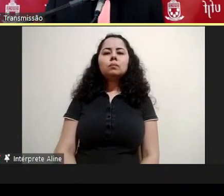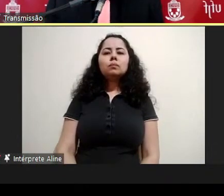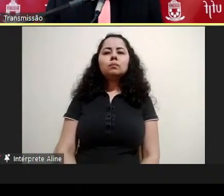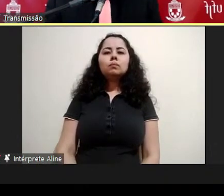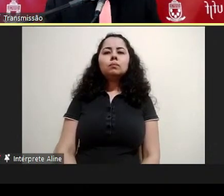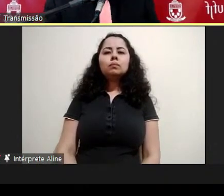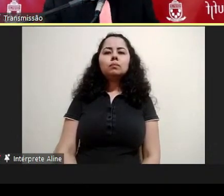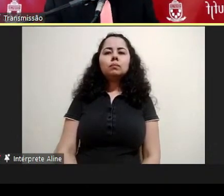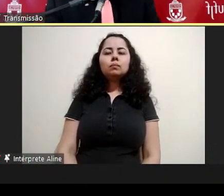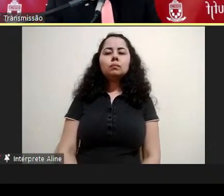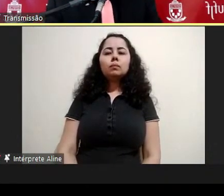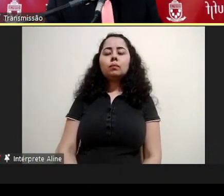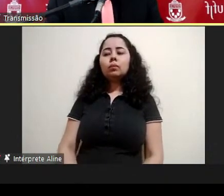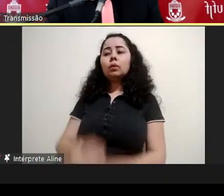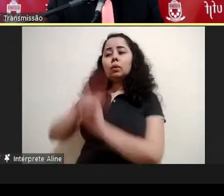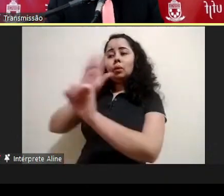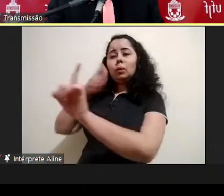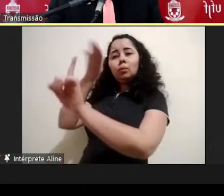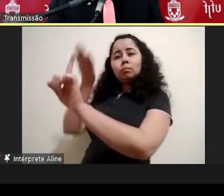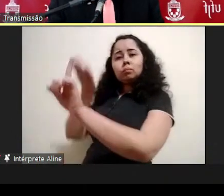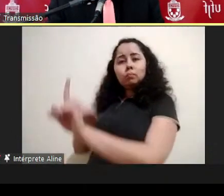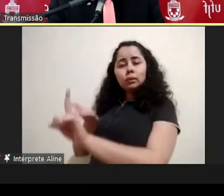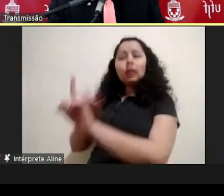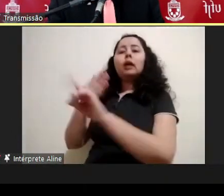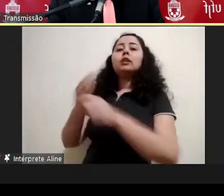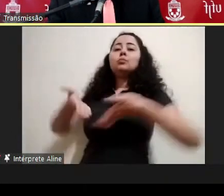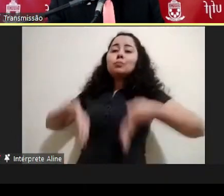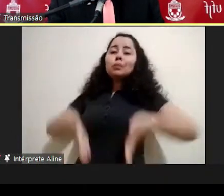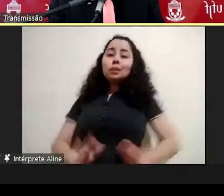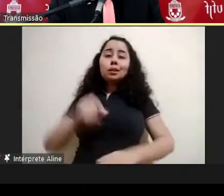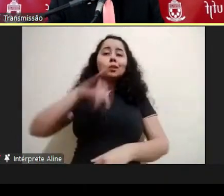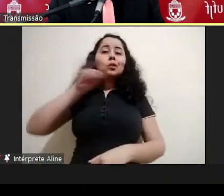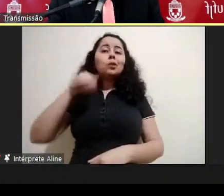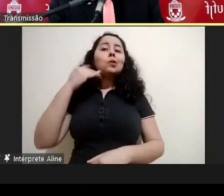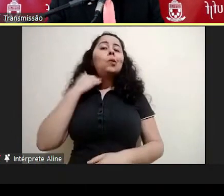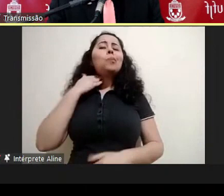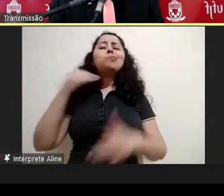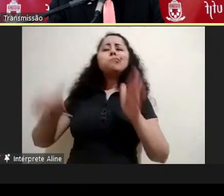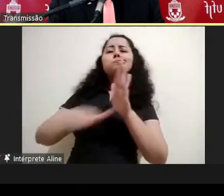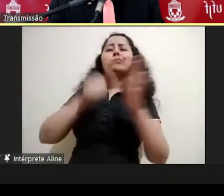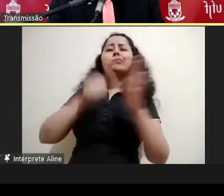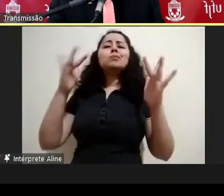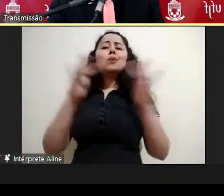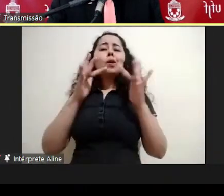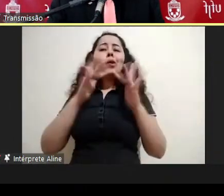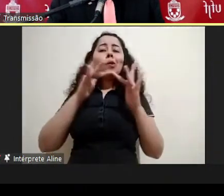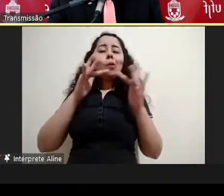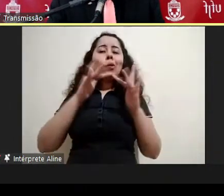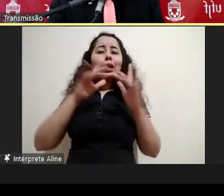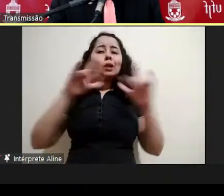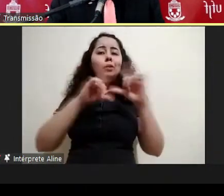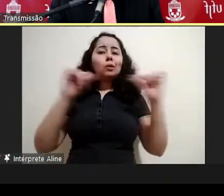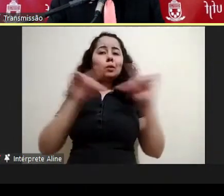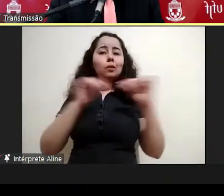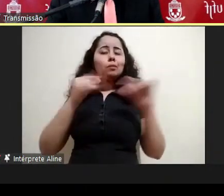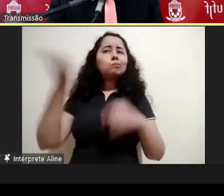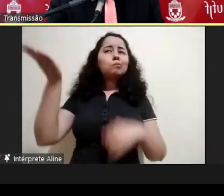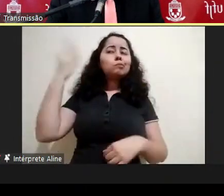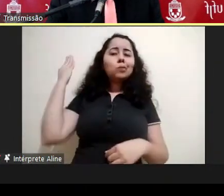Nosso homenageado nasceu em Juiz de Fora. O primeiro contato com a UFJF se deu quando foi aluno do Colégio de Aplicação João